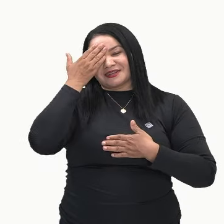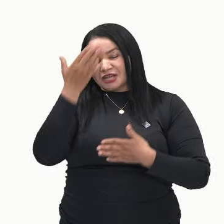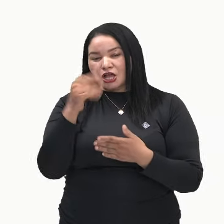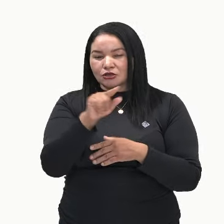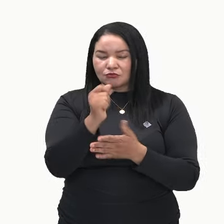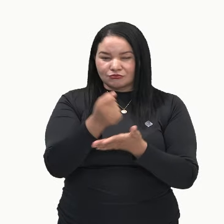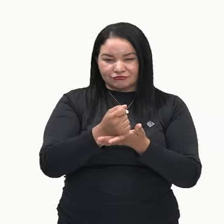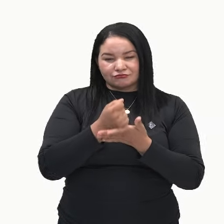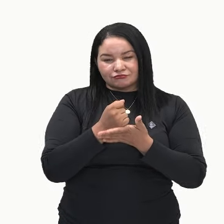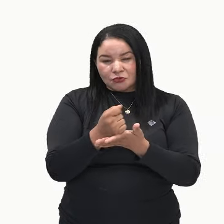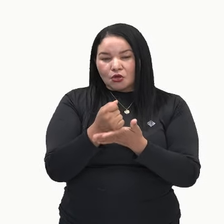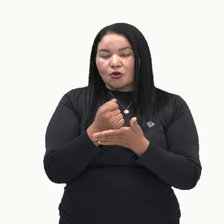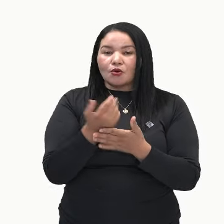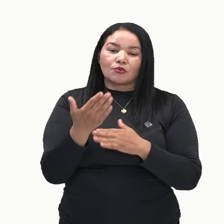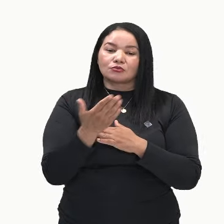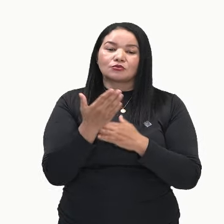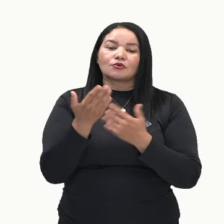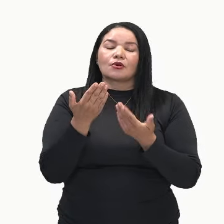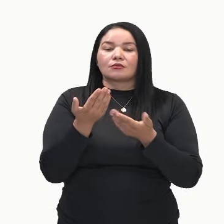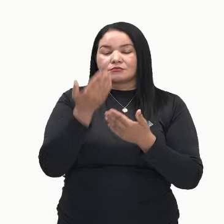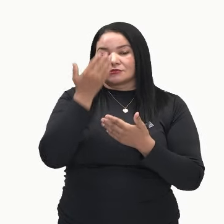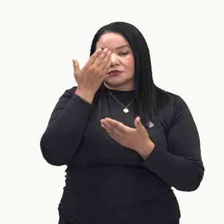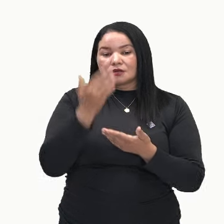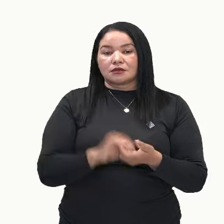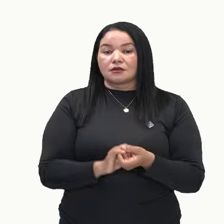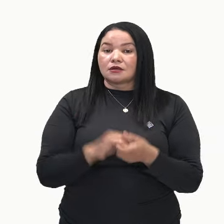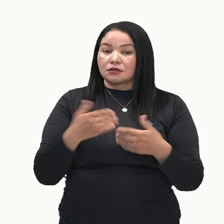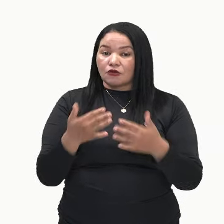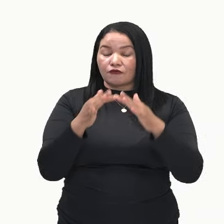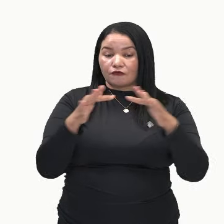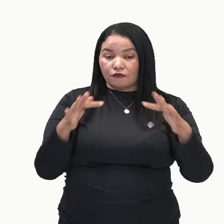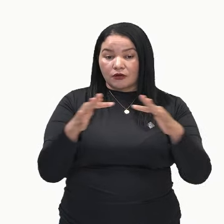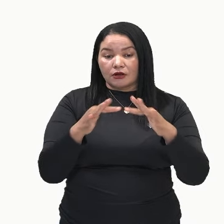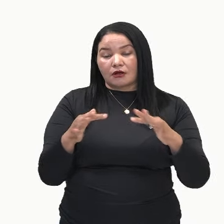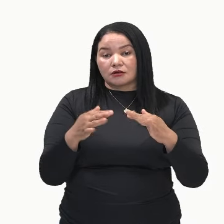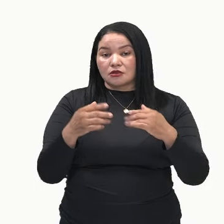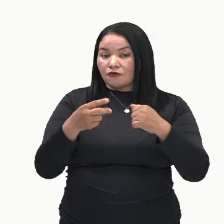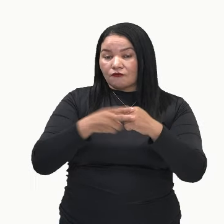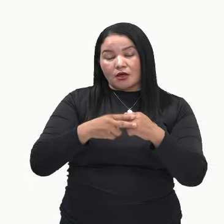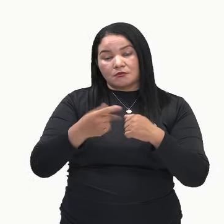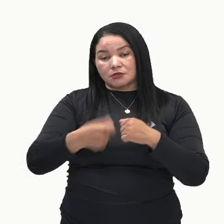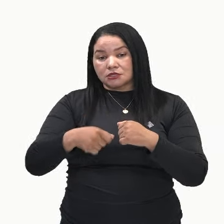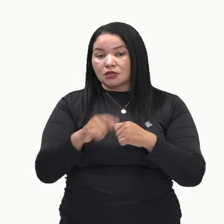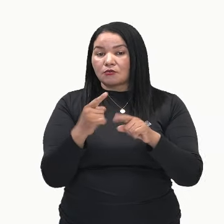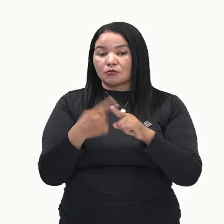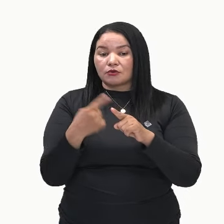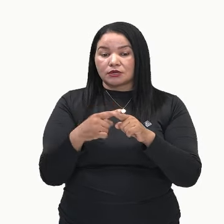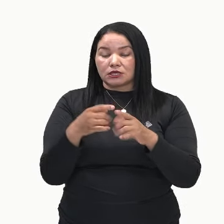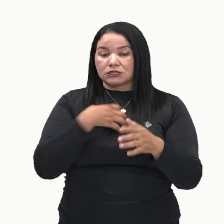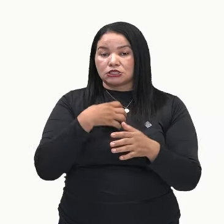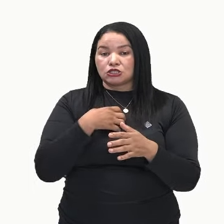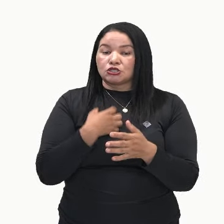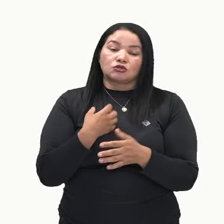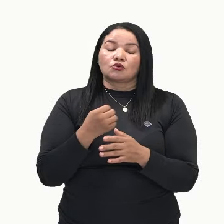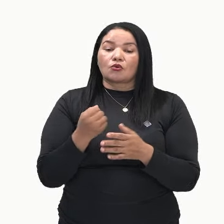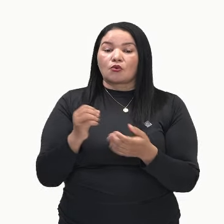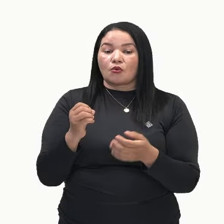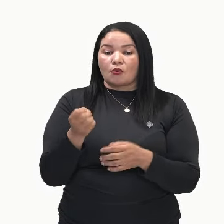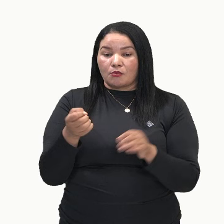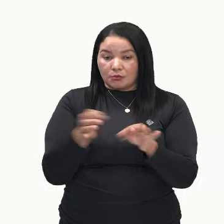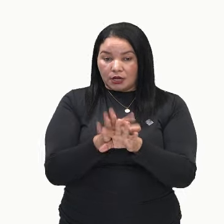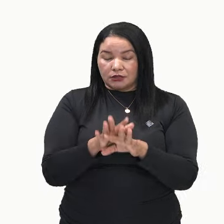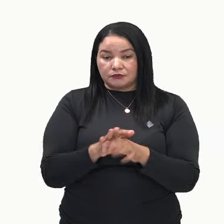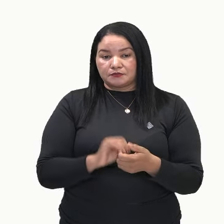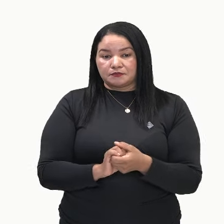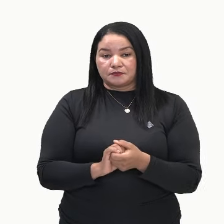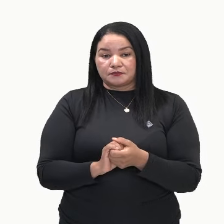são várias frases que não necessitam necessariamente de verbo, elas possuem um sentido completo. E isso fica claro aqui quando a